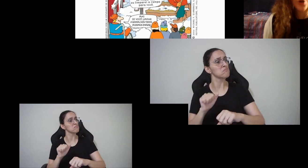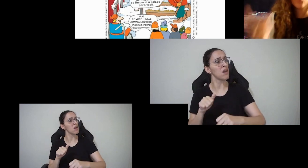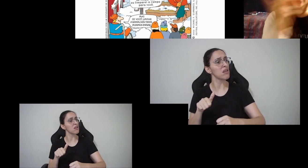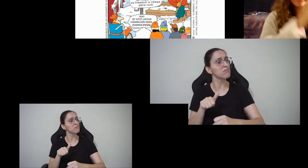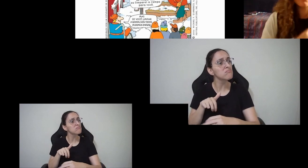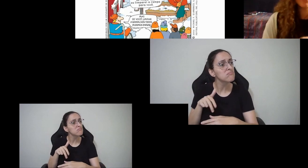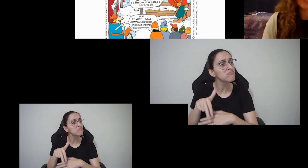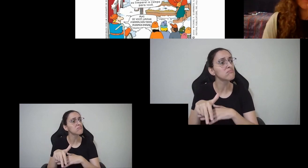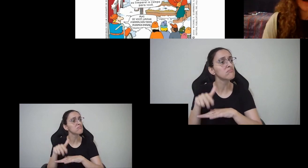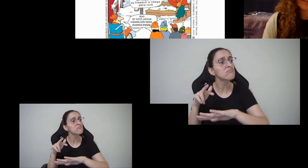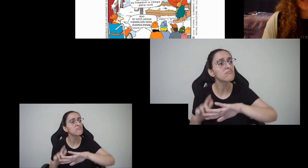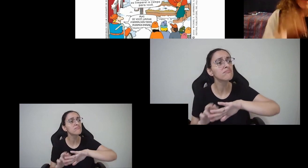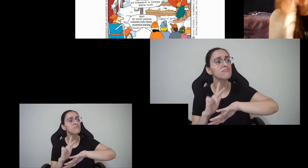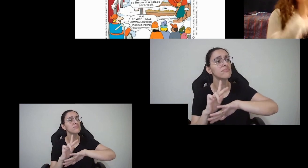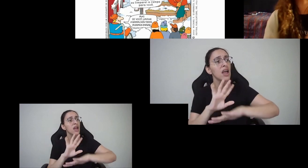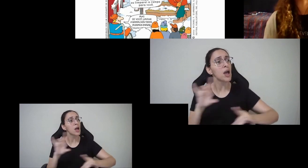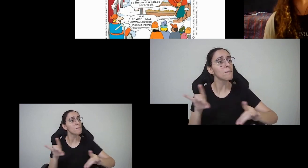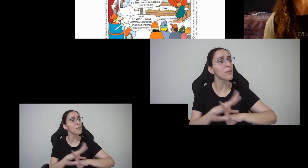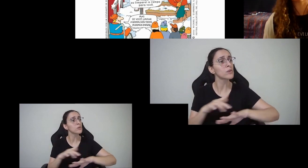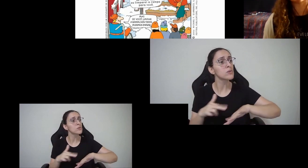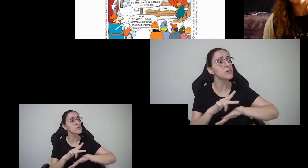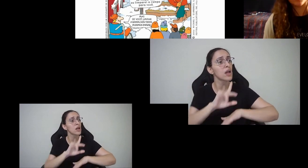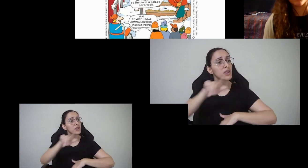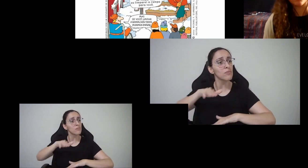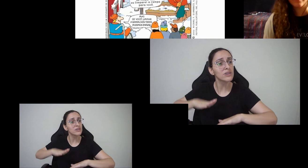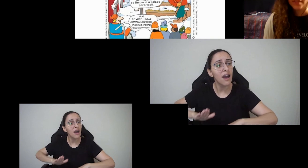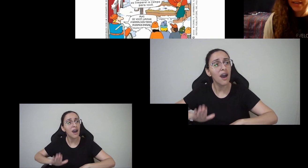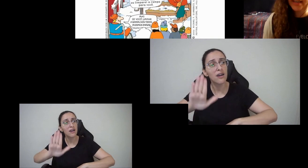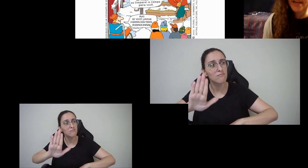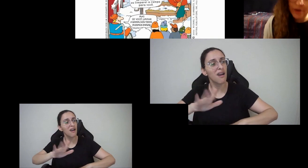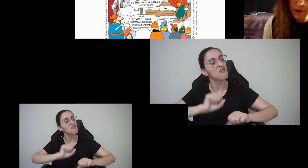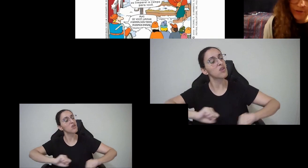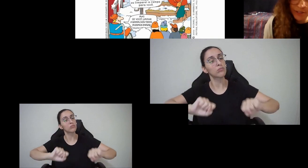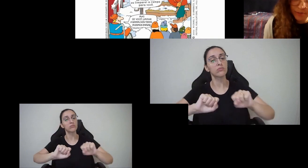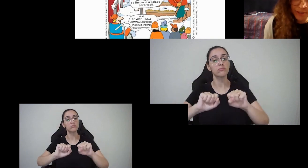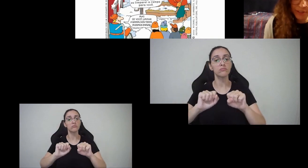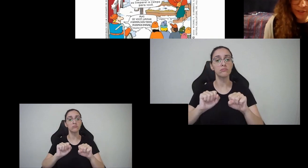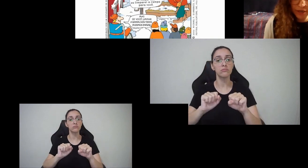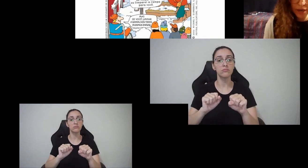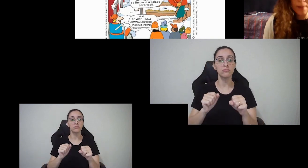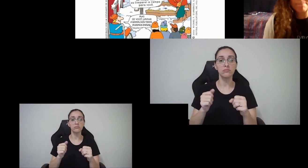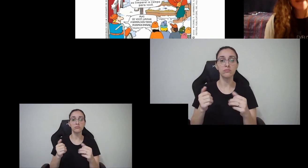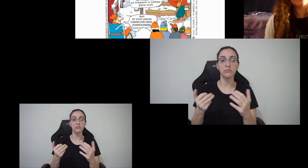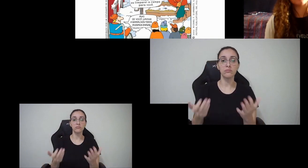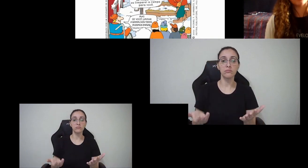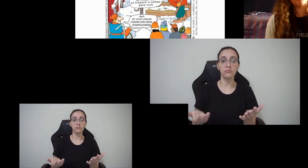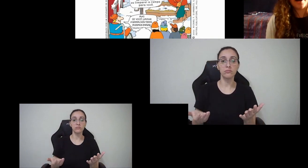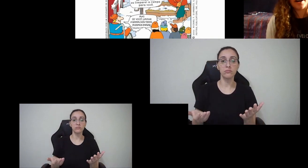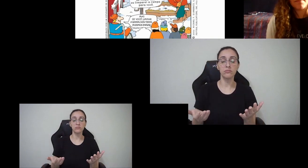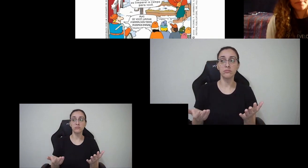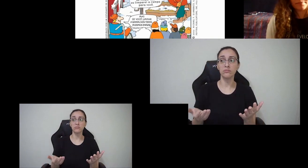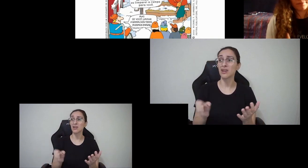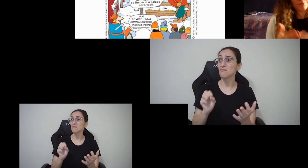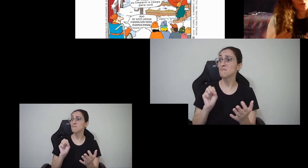escadas. Quando eu terminar de limpá-las, eu limparei a rampa para você. E aí o garoto responde: mas se você